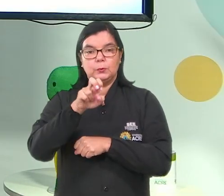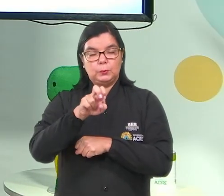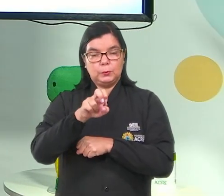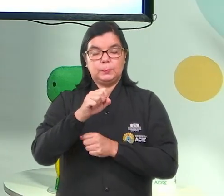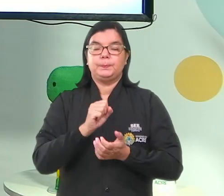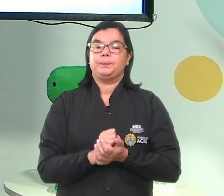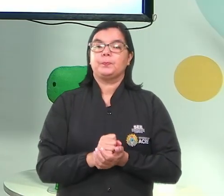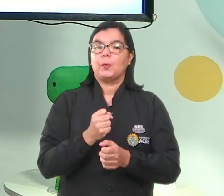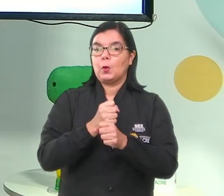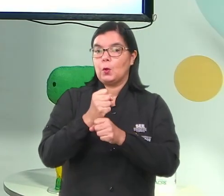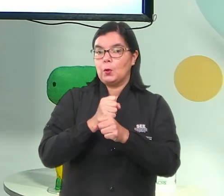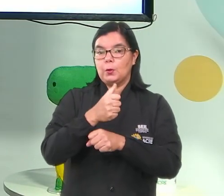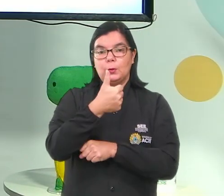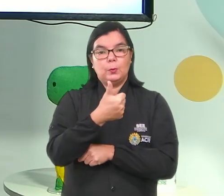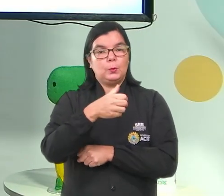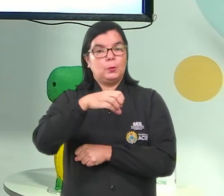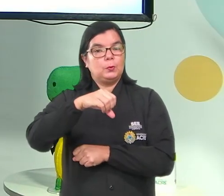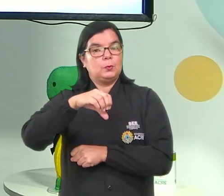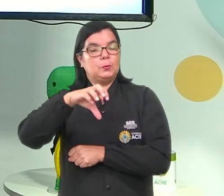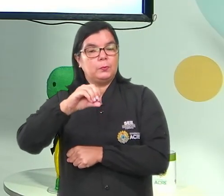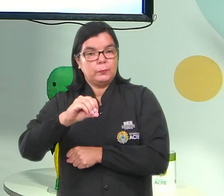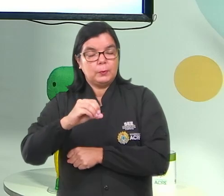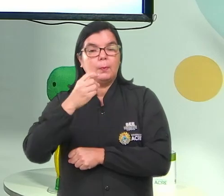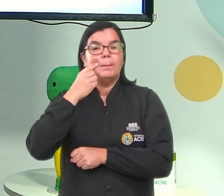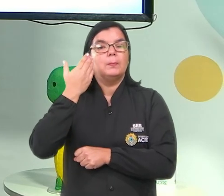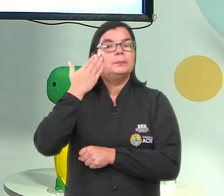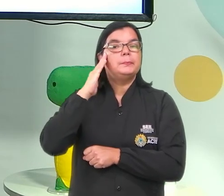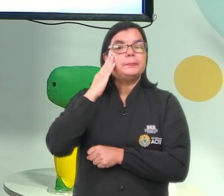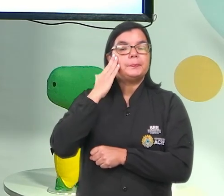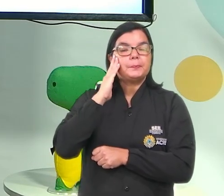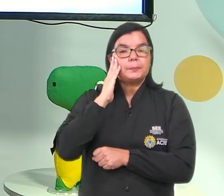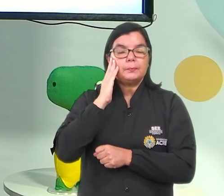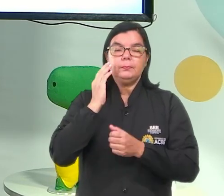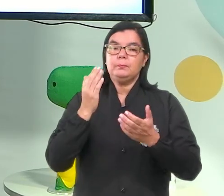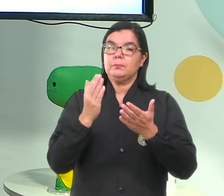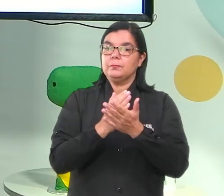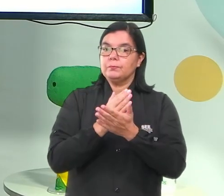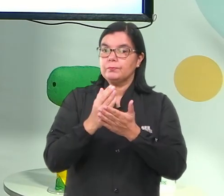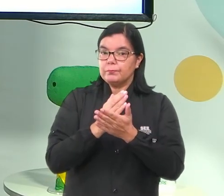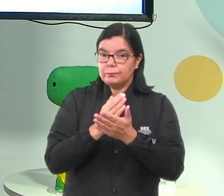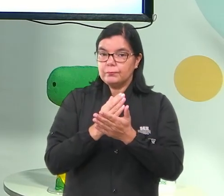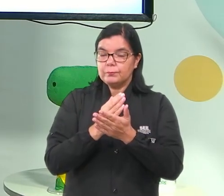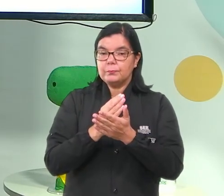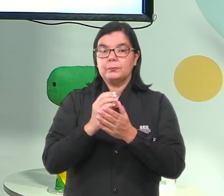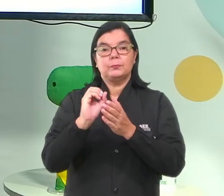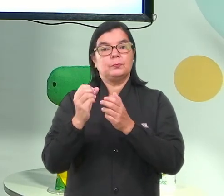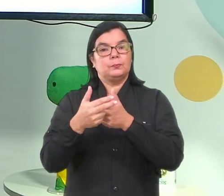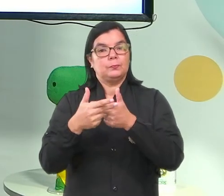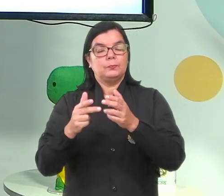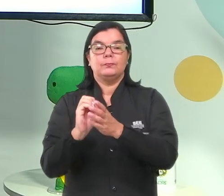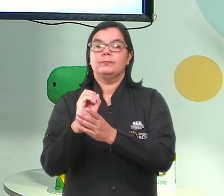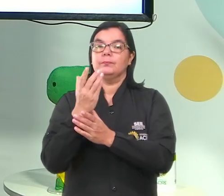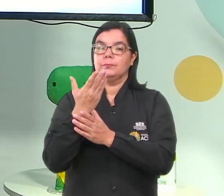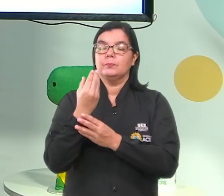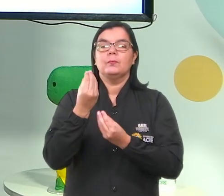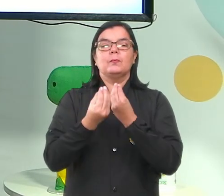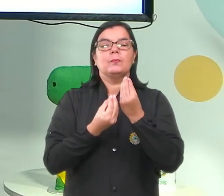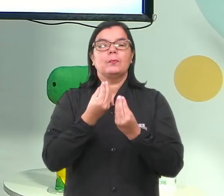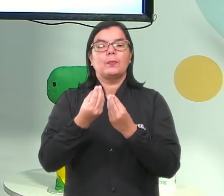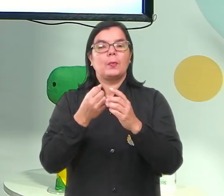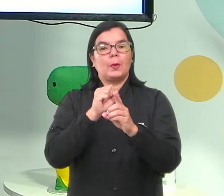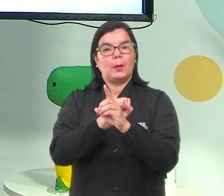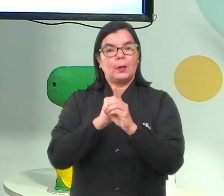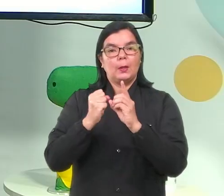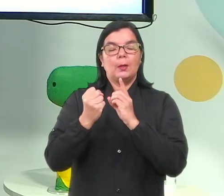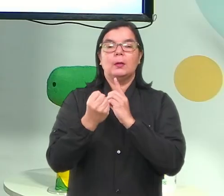de 1990, para podermos compreender determinados fenômenos, como que a sociedade